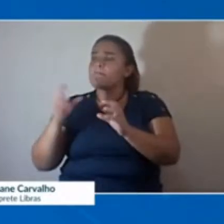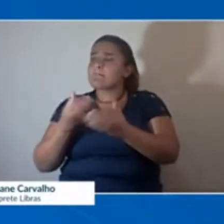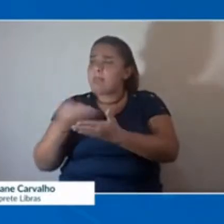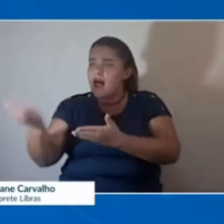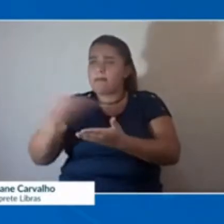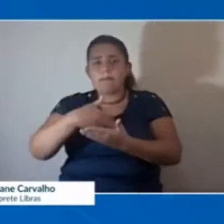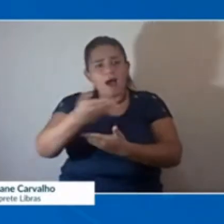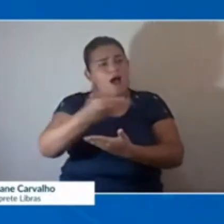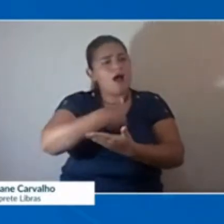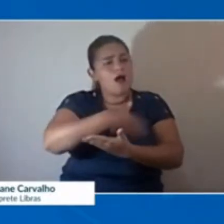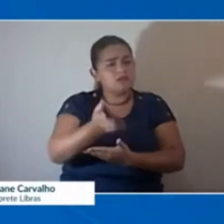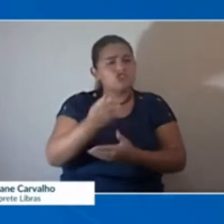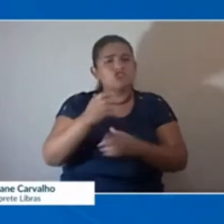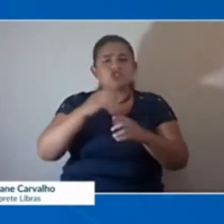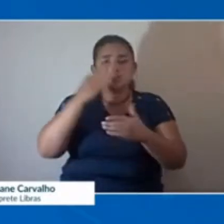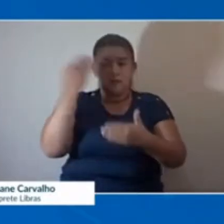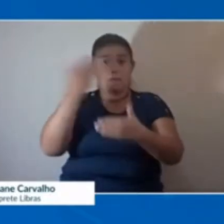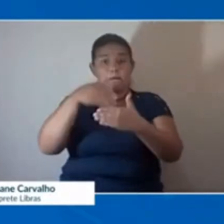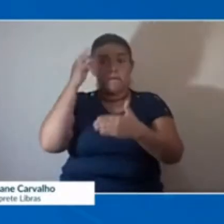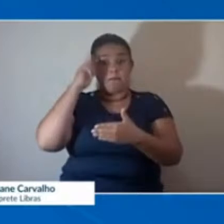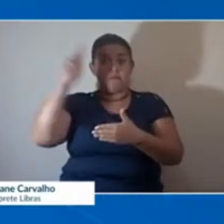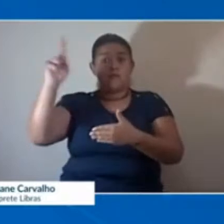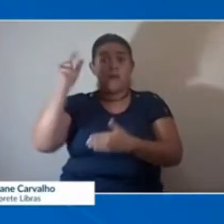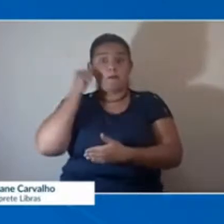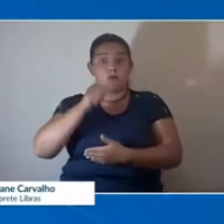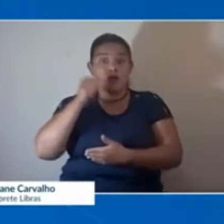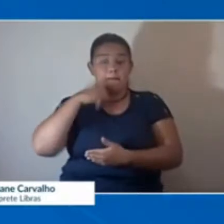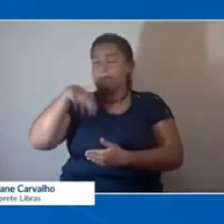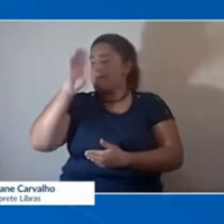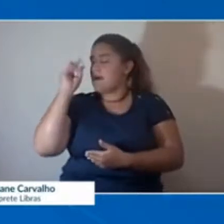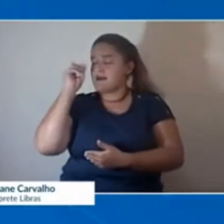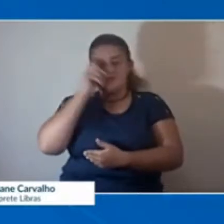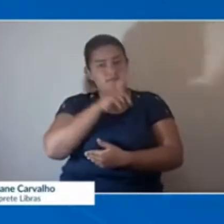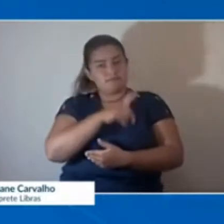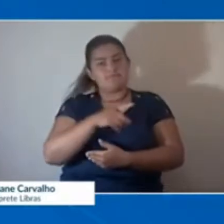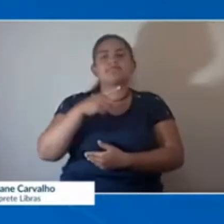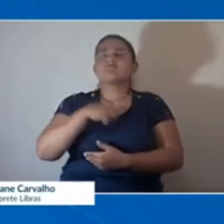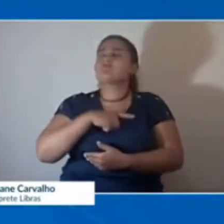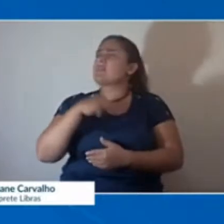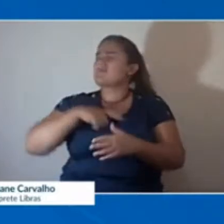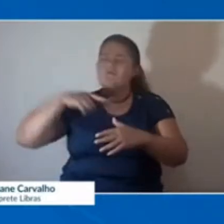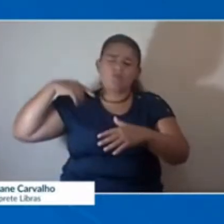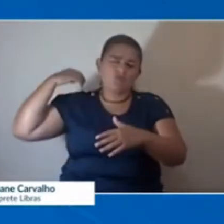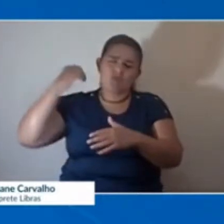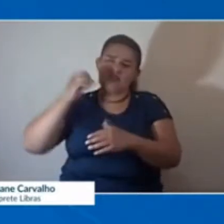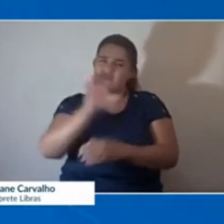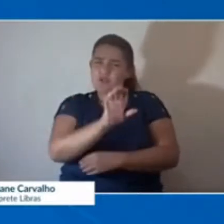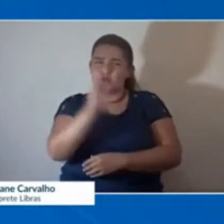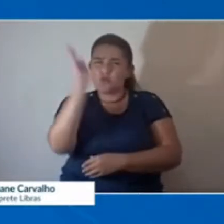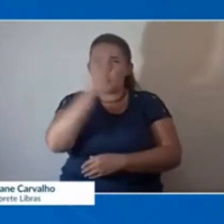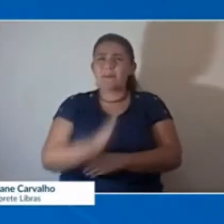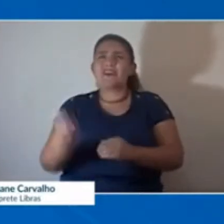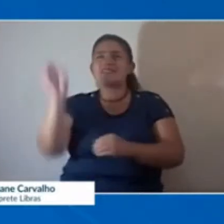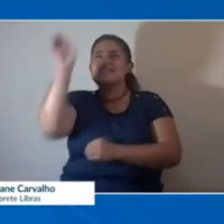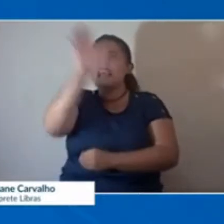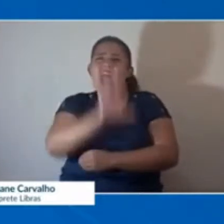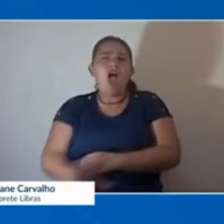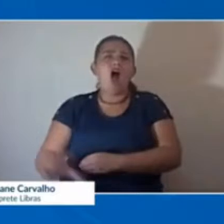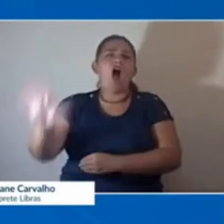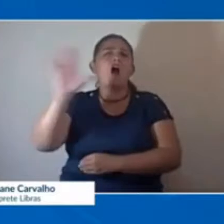dirigidos por mulheres, mais difícil ainda. Mas a gente tem em todos os estados mulheres produzindo trabalhos e,